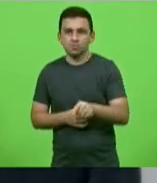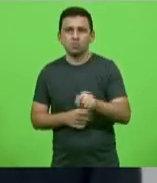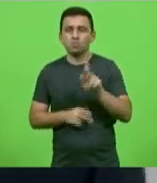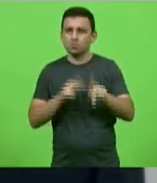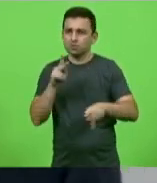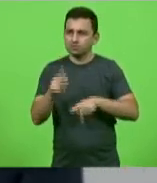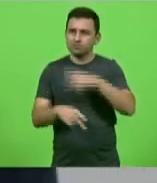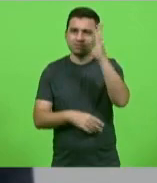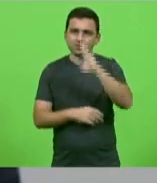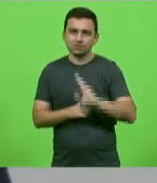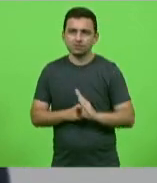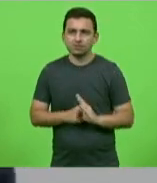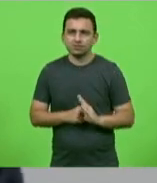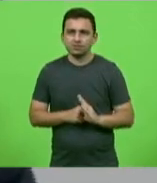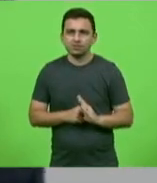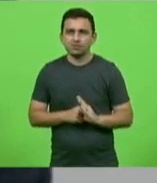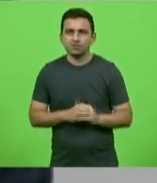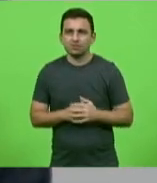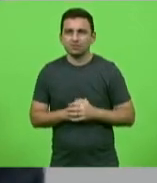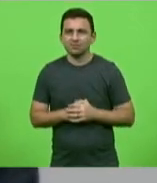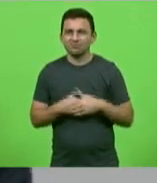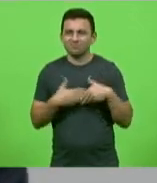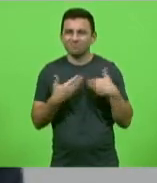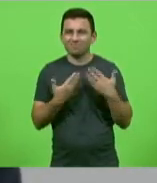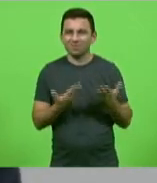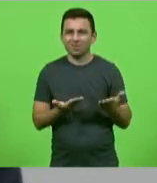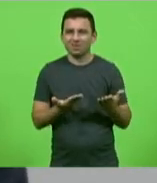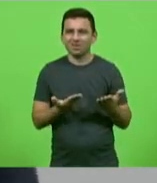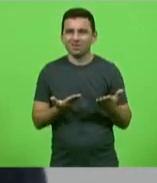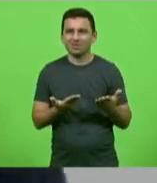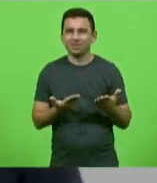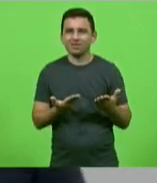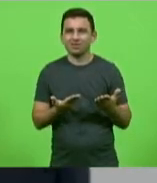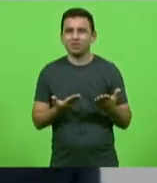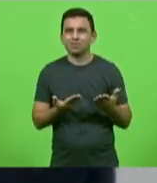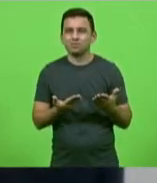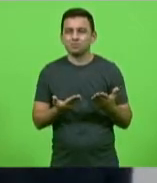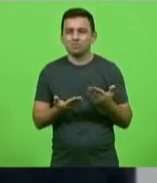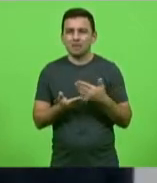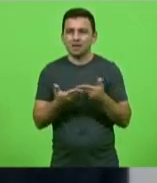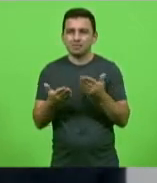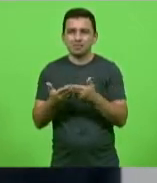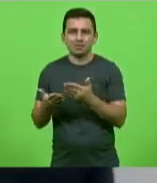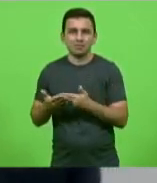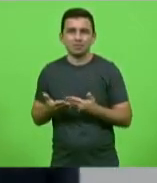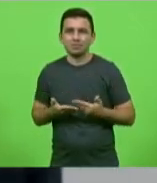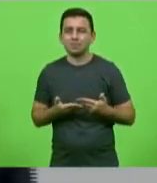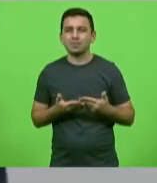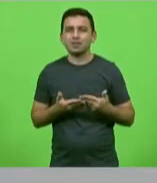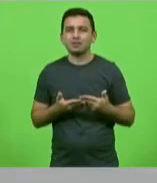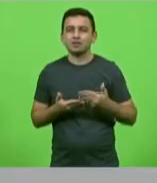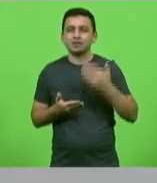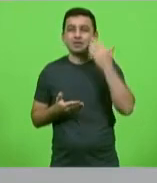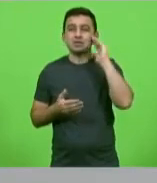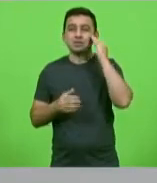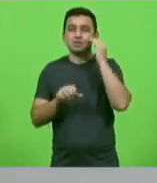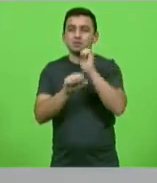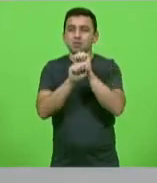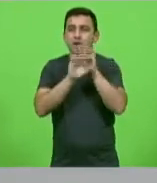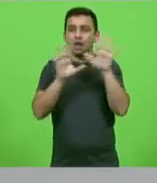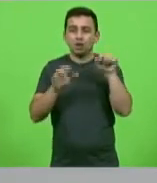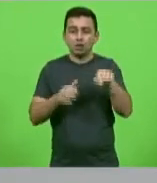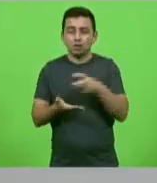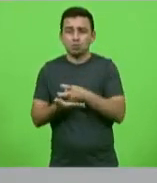Portanto, extremamente. Mas isso não deságua, por si só, qualquer consequência no entendimento a respeito do